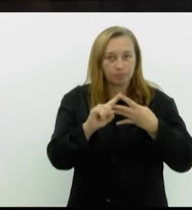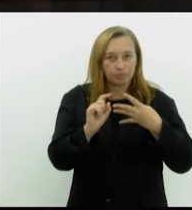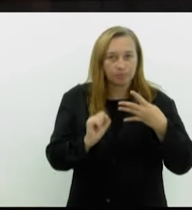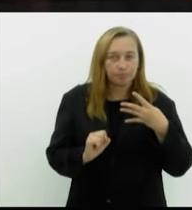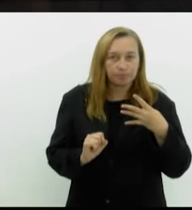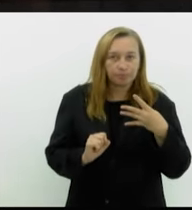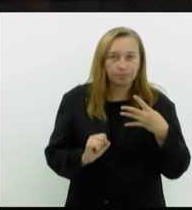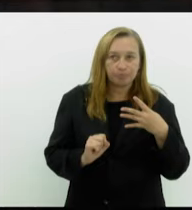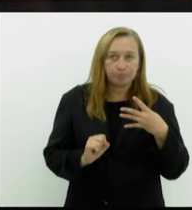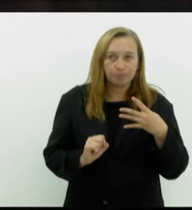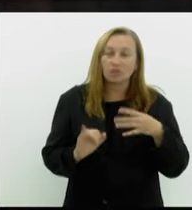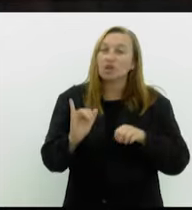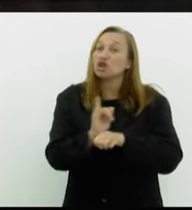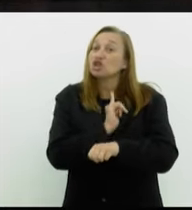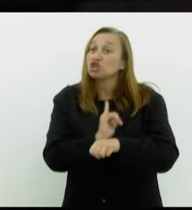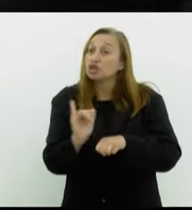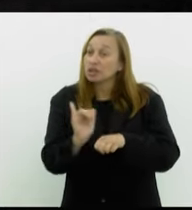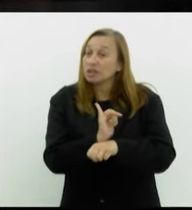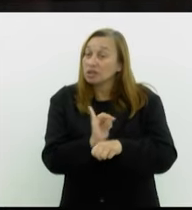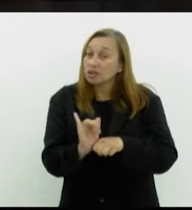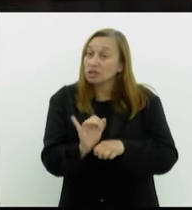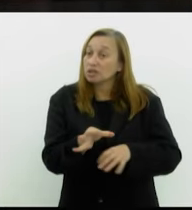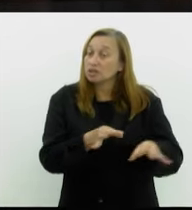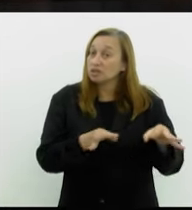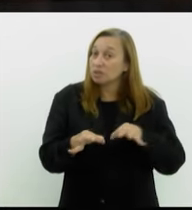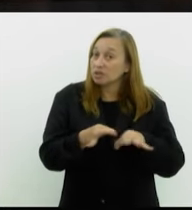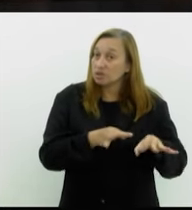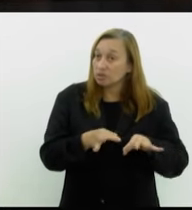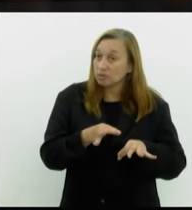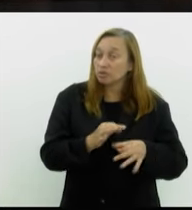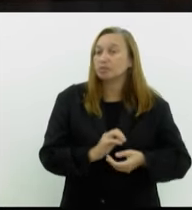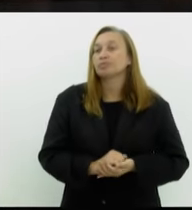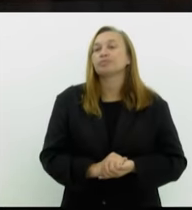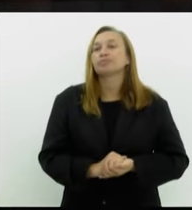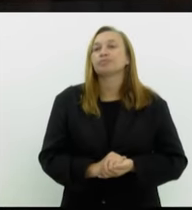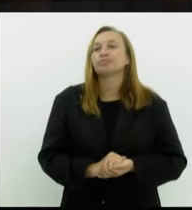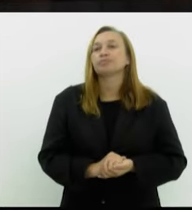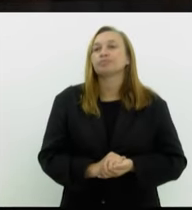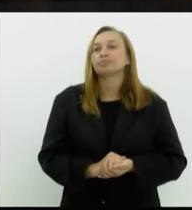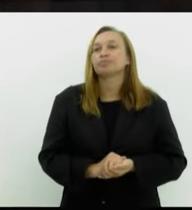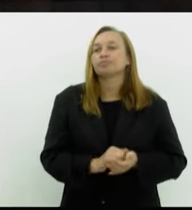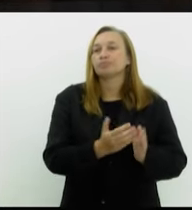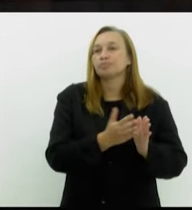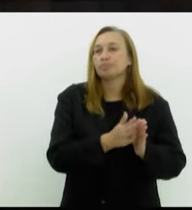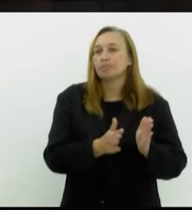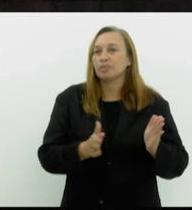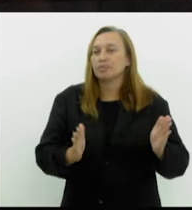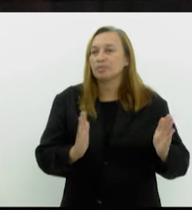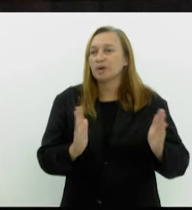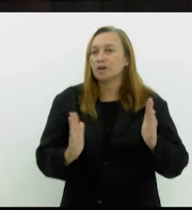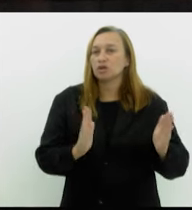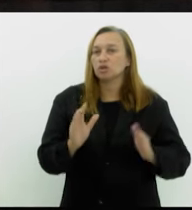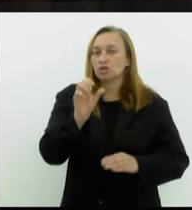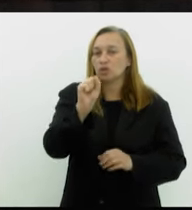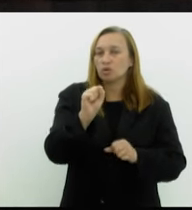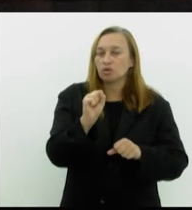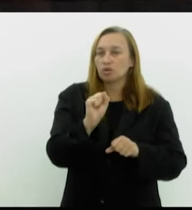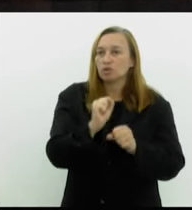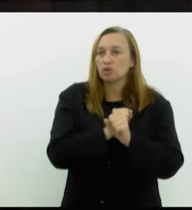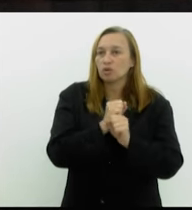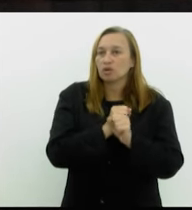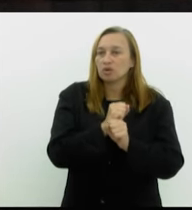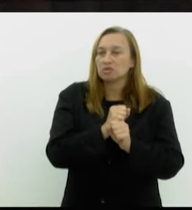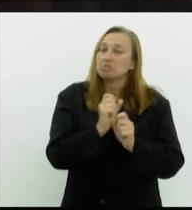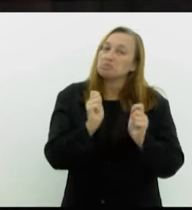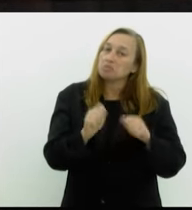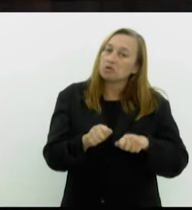que é a estratégia de planejamento durante 8 anos, com possibilidade de